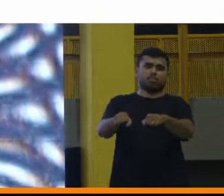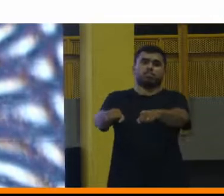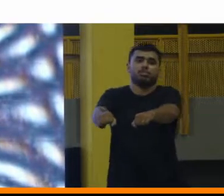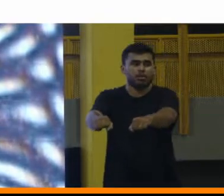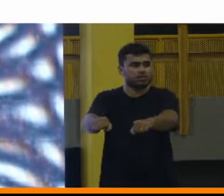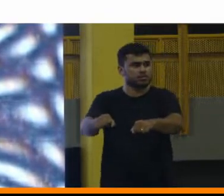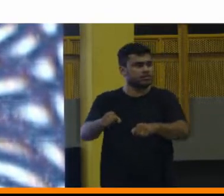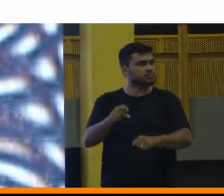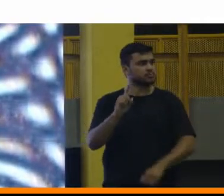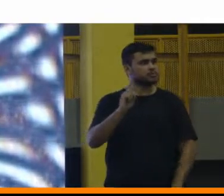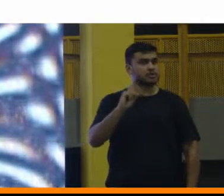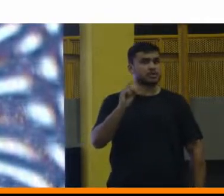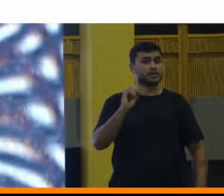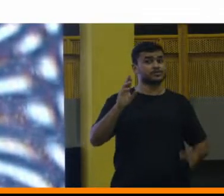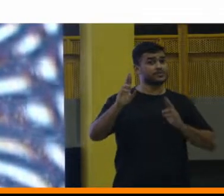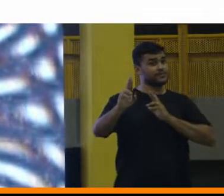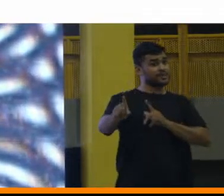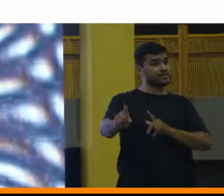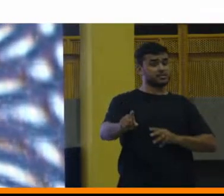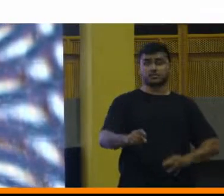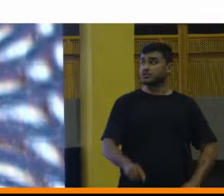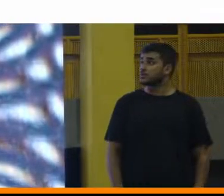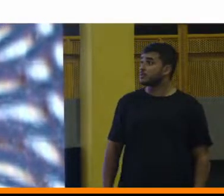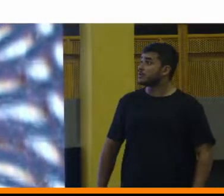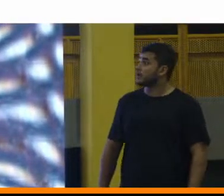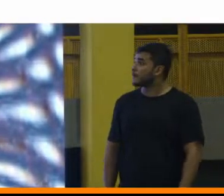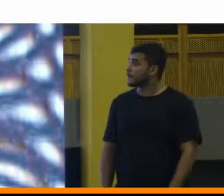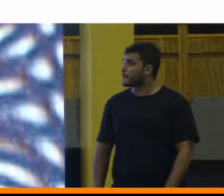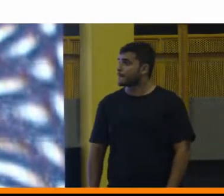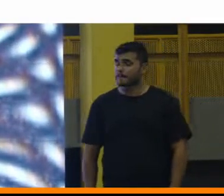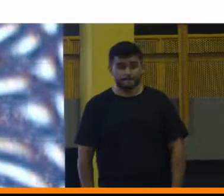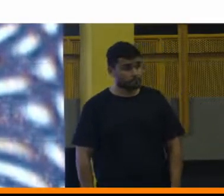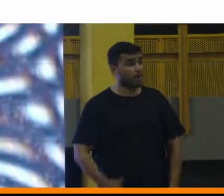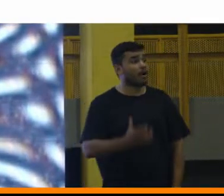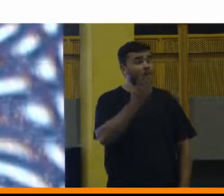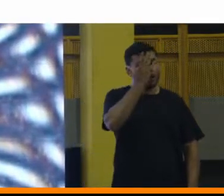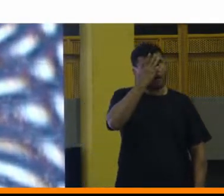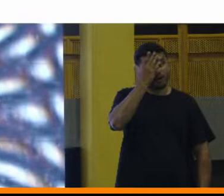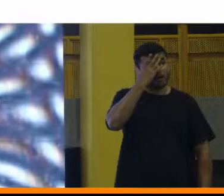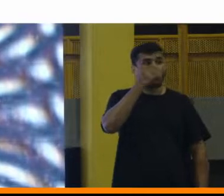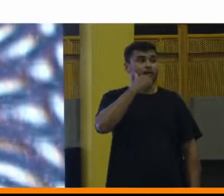corpos diferentes. Aí a mãe dá uma chibata nesse menino intelectualmente,